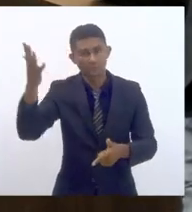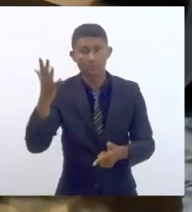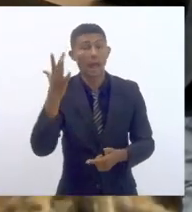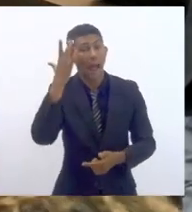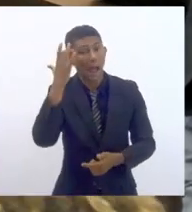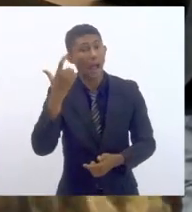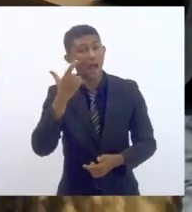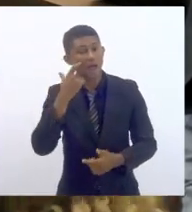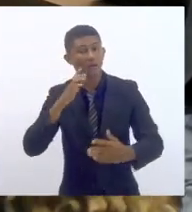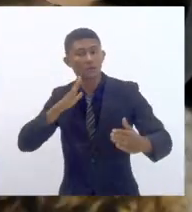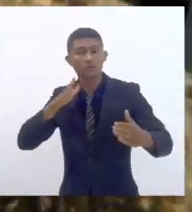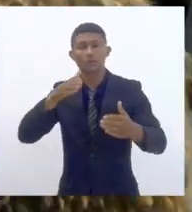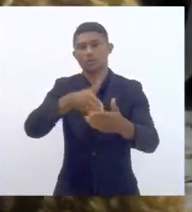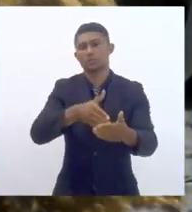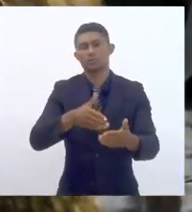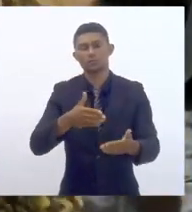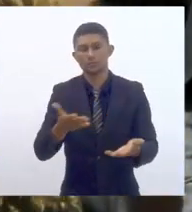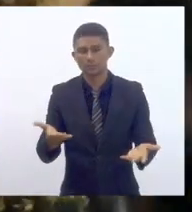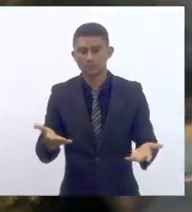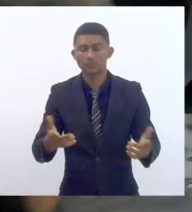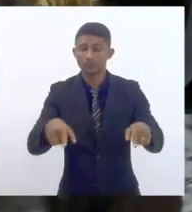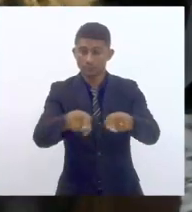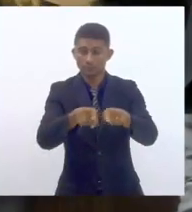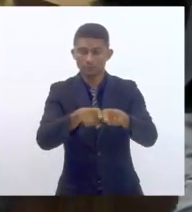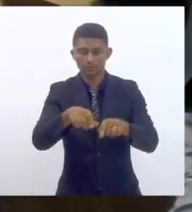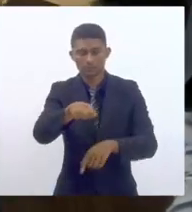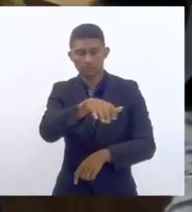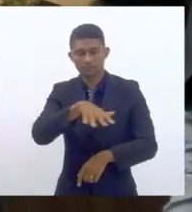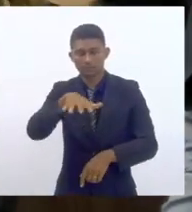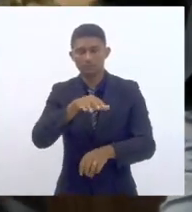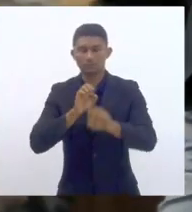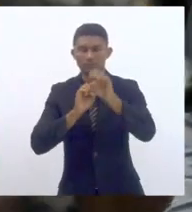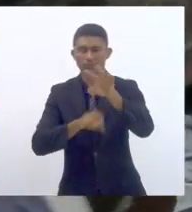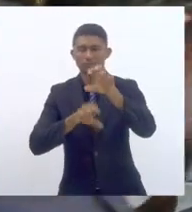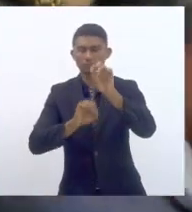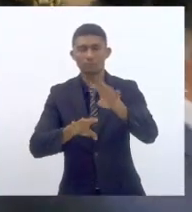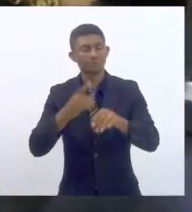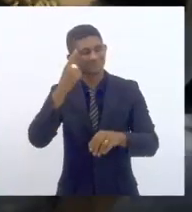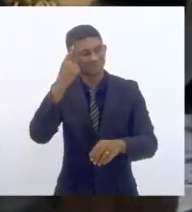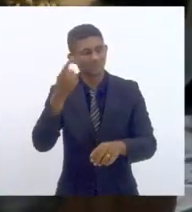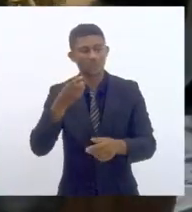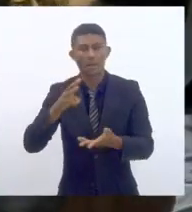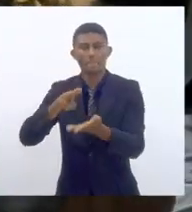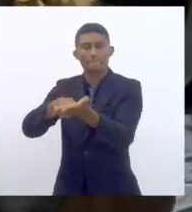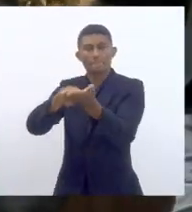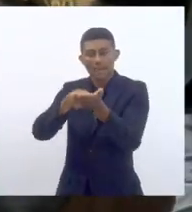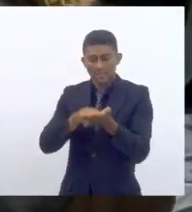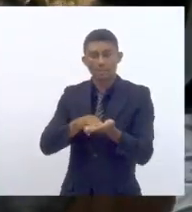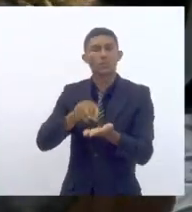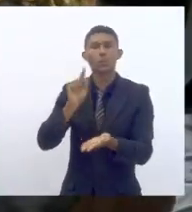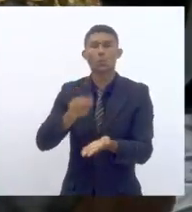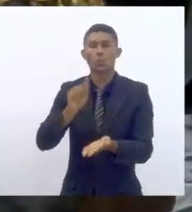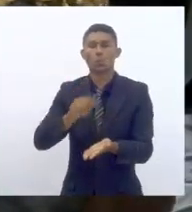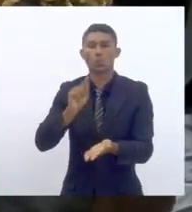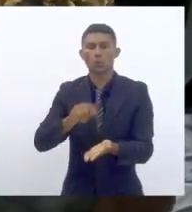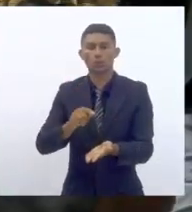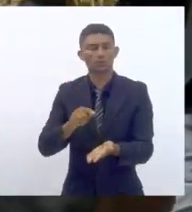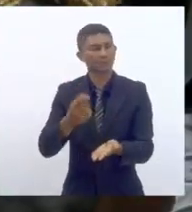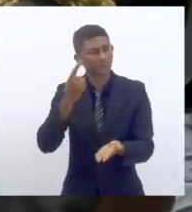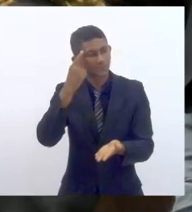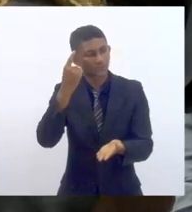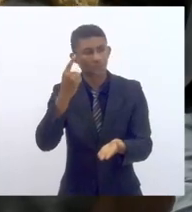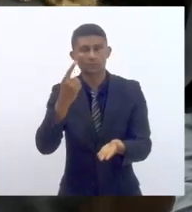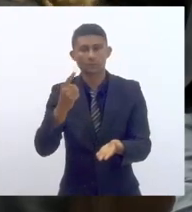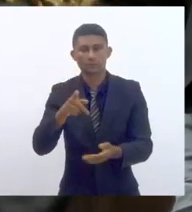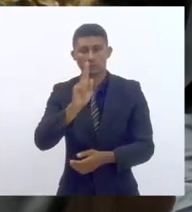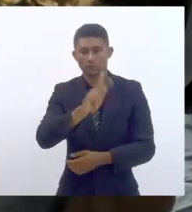pactuada aqui. Agora, ainda sobre educação, presidente, sobre aquela mensagem... da migração do